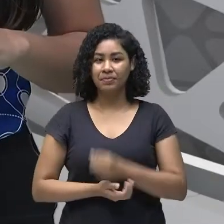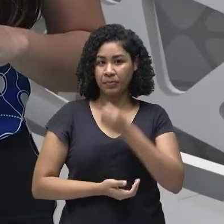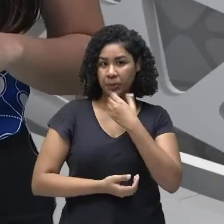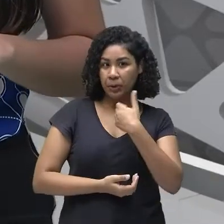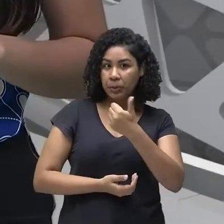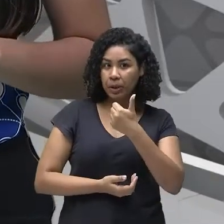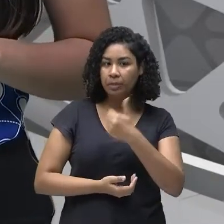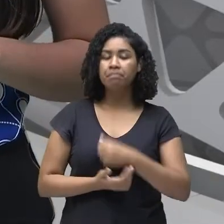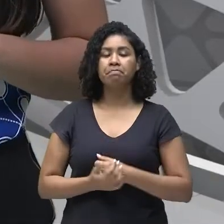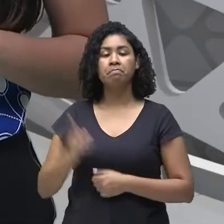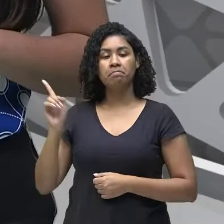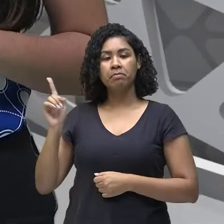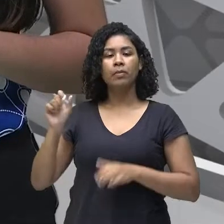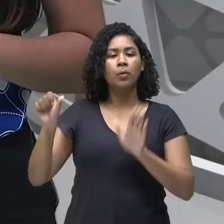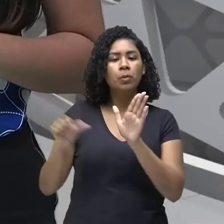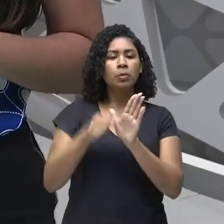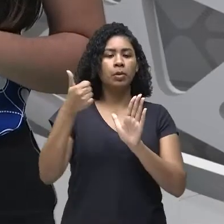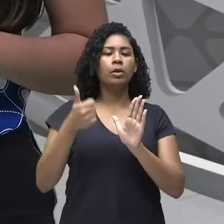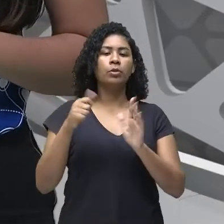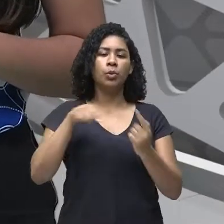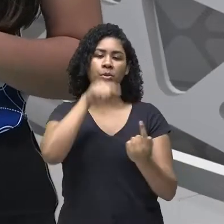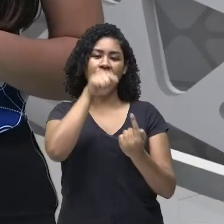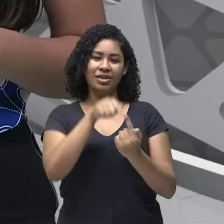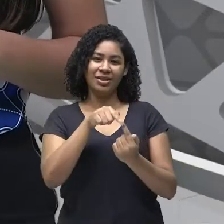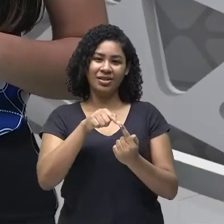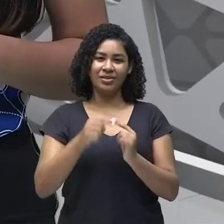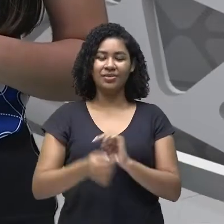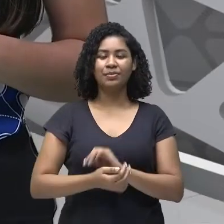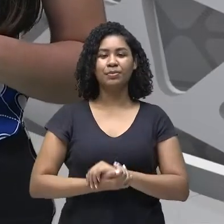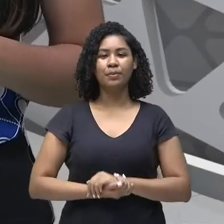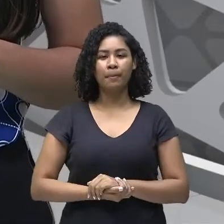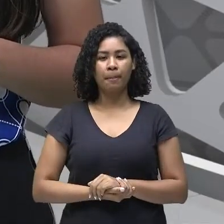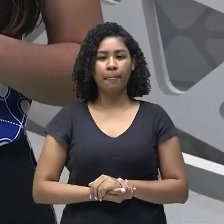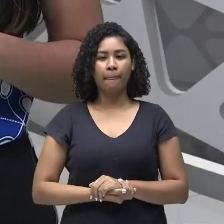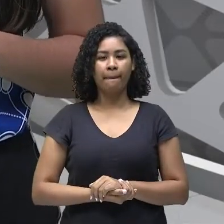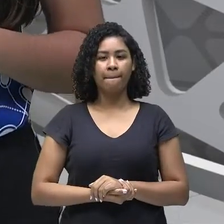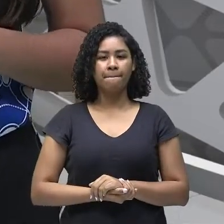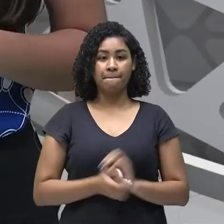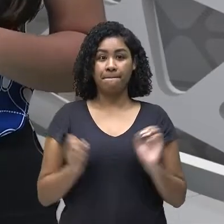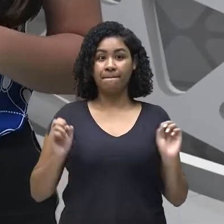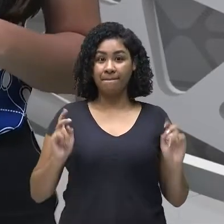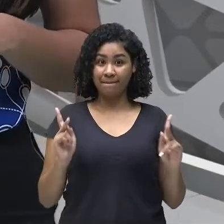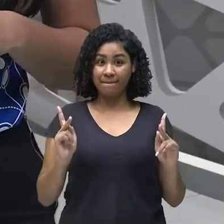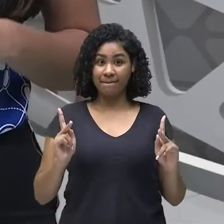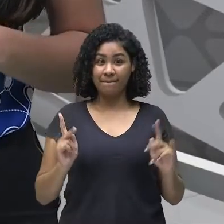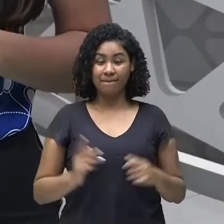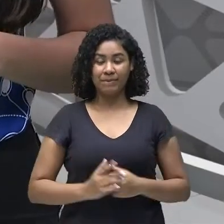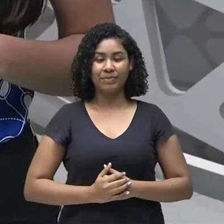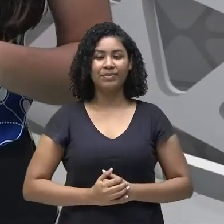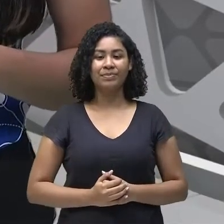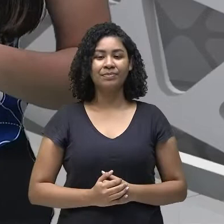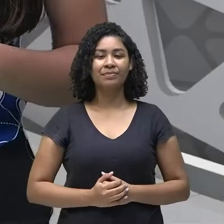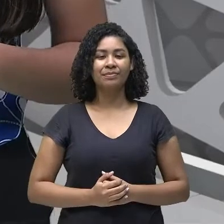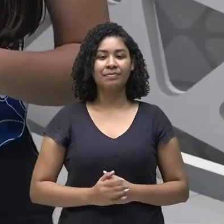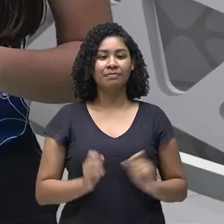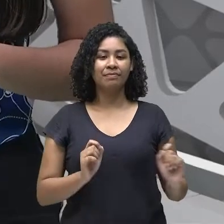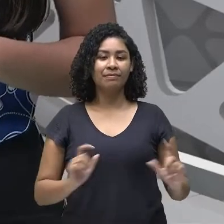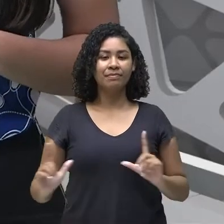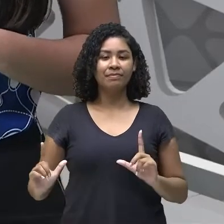nosso primeiro objetivo, ler para entretenimento, ok? Então, vamos continuar